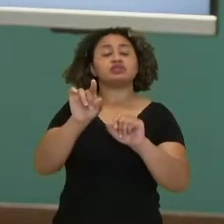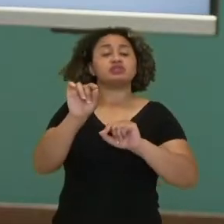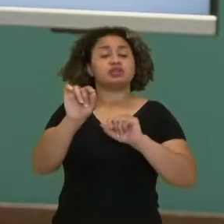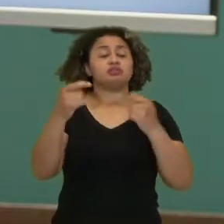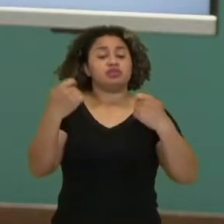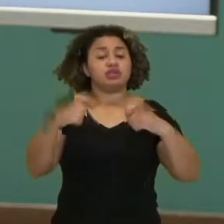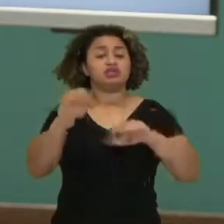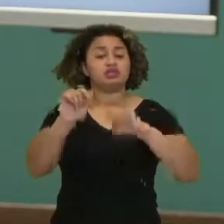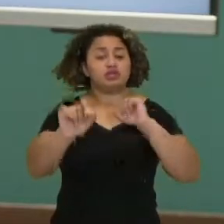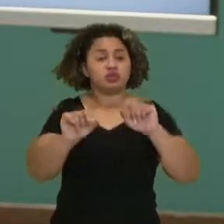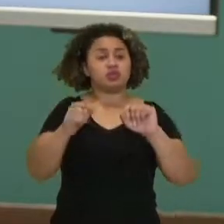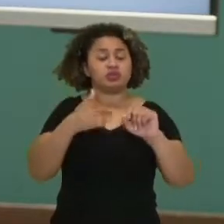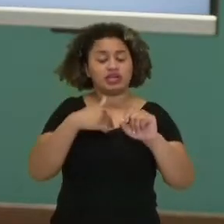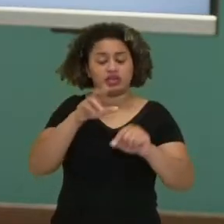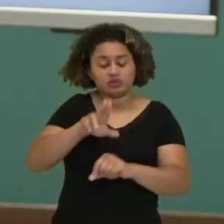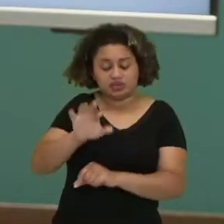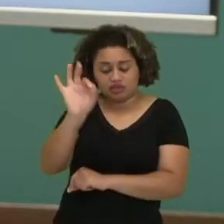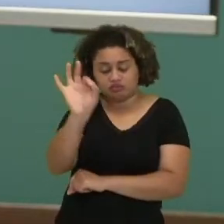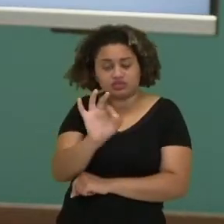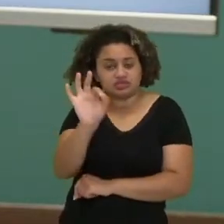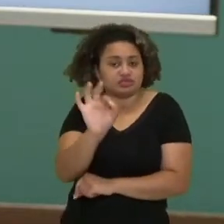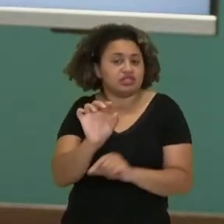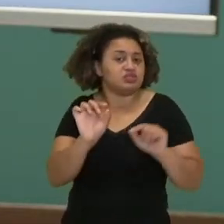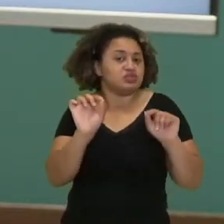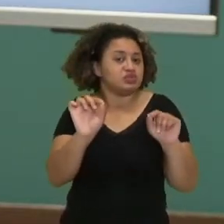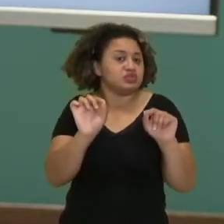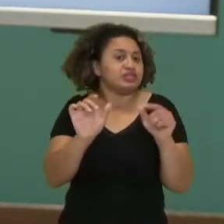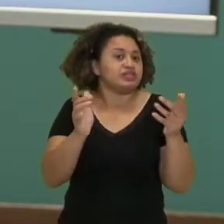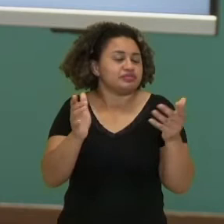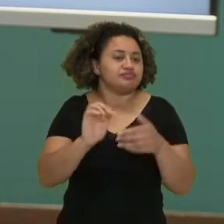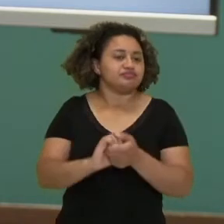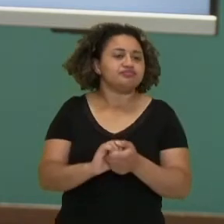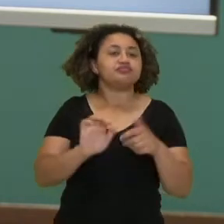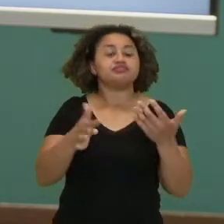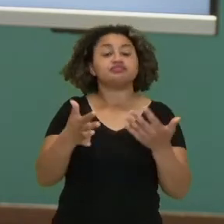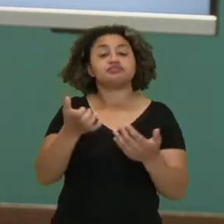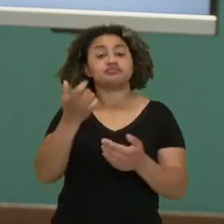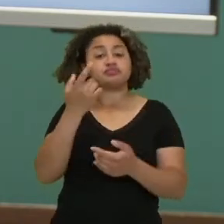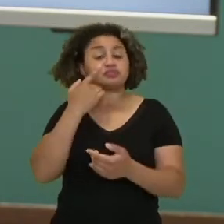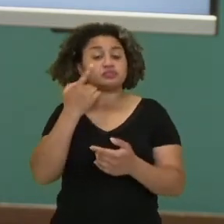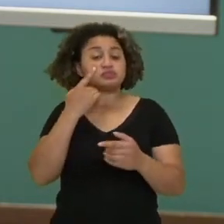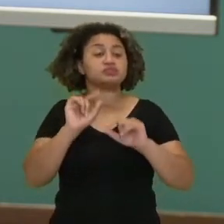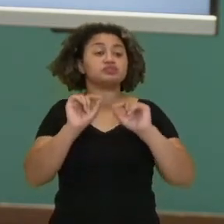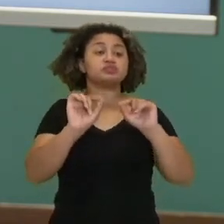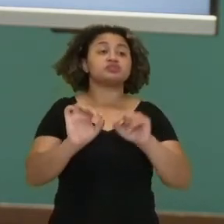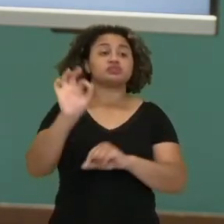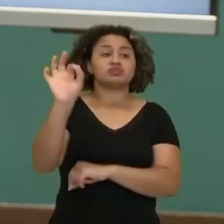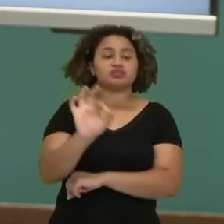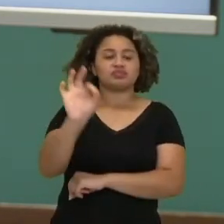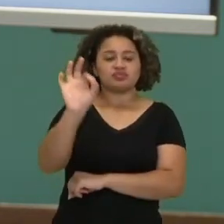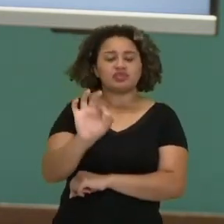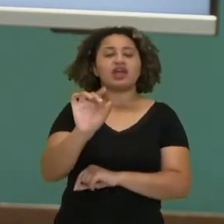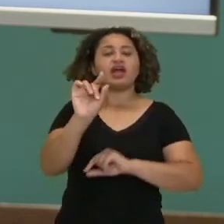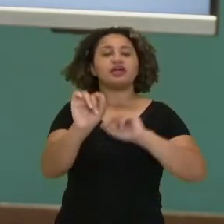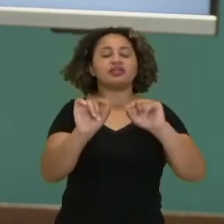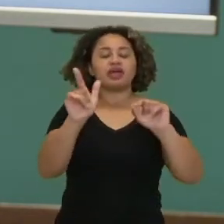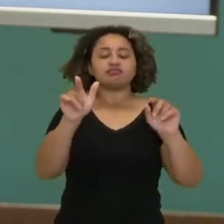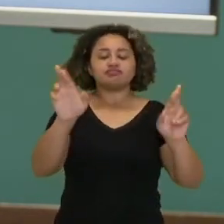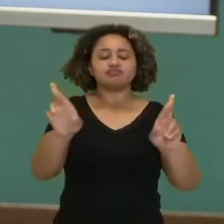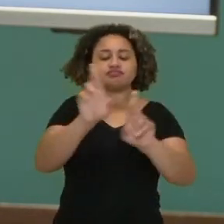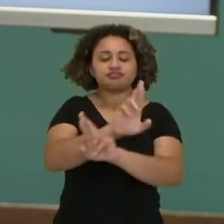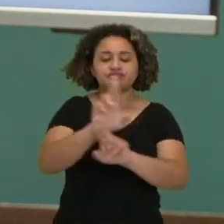que trabalhar com a porcentagem? Vamos lá então. A porcentagem é quando